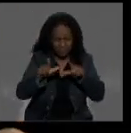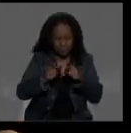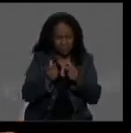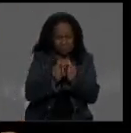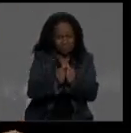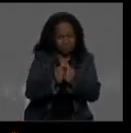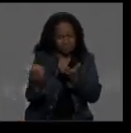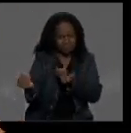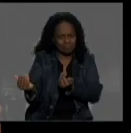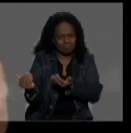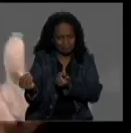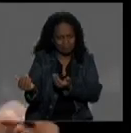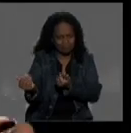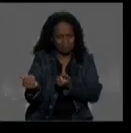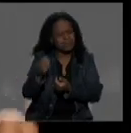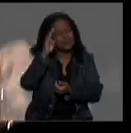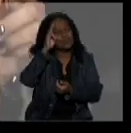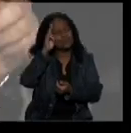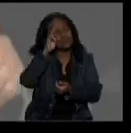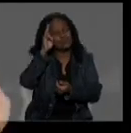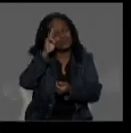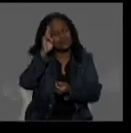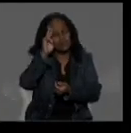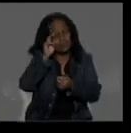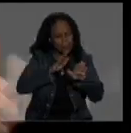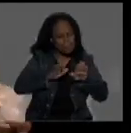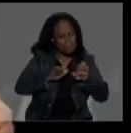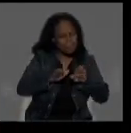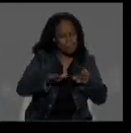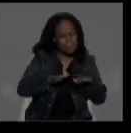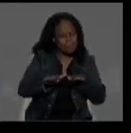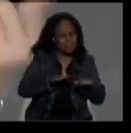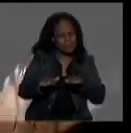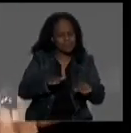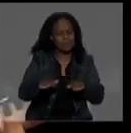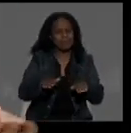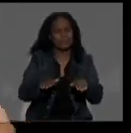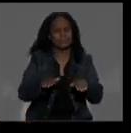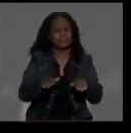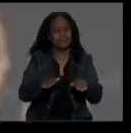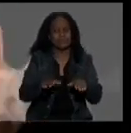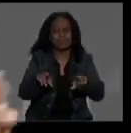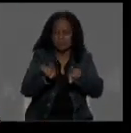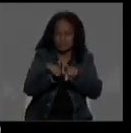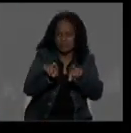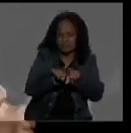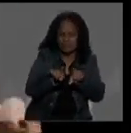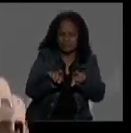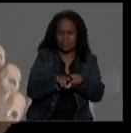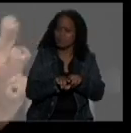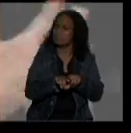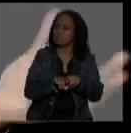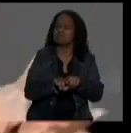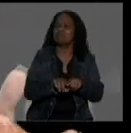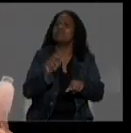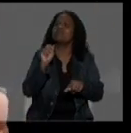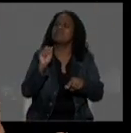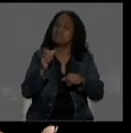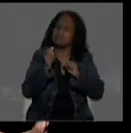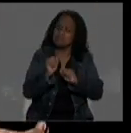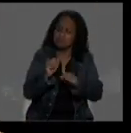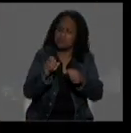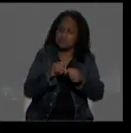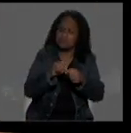trabalhar com esses jovens, para trabalhar história, para trabalhar movimento, trabalhar, né, o que se